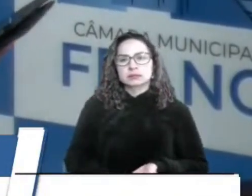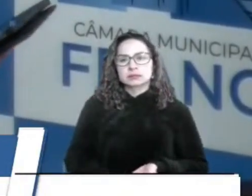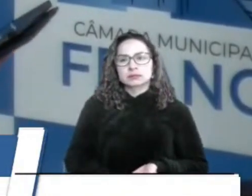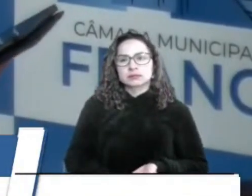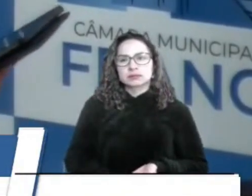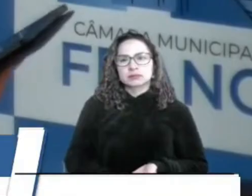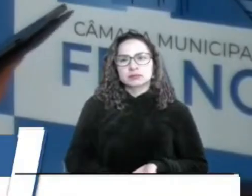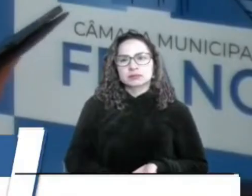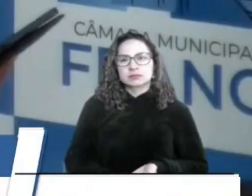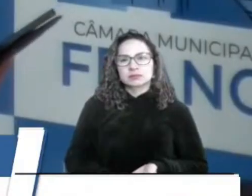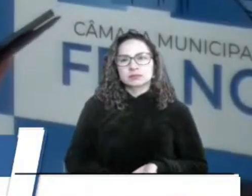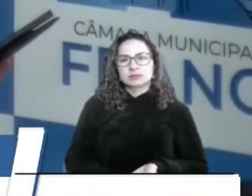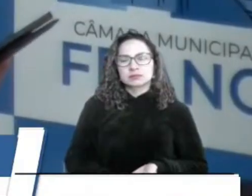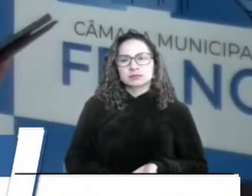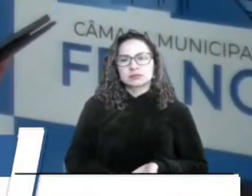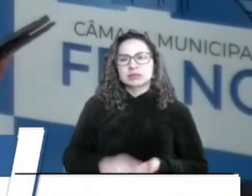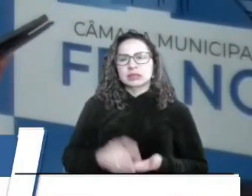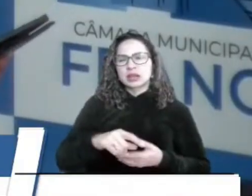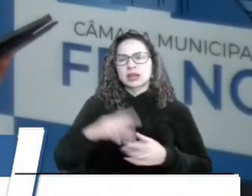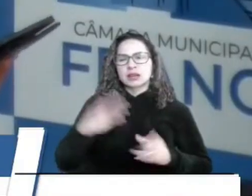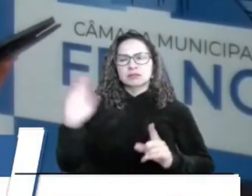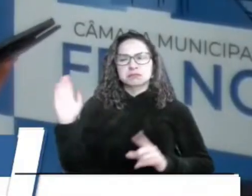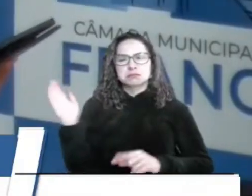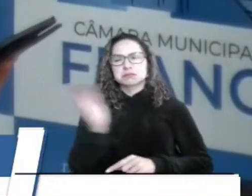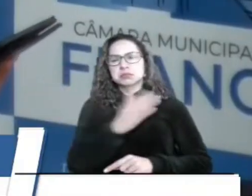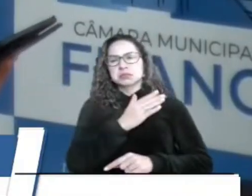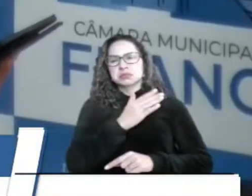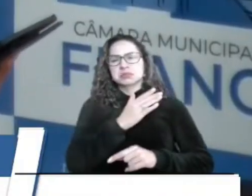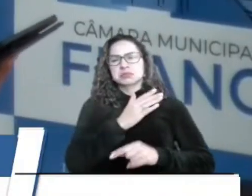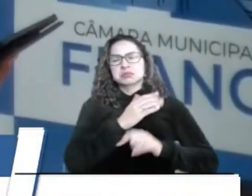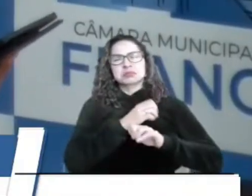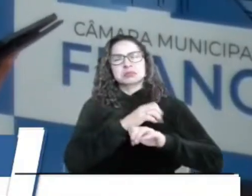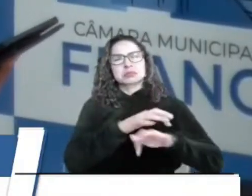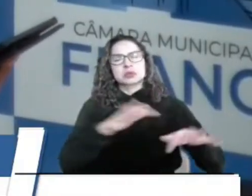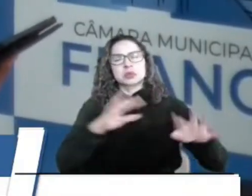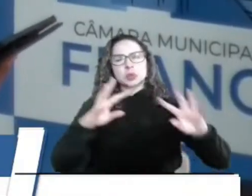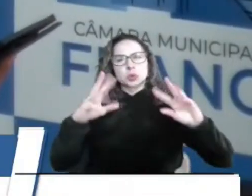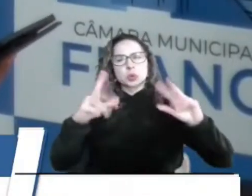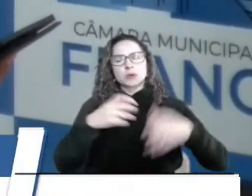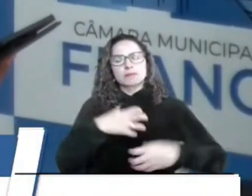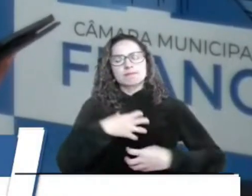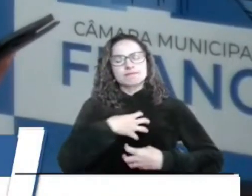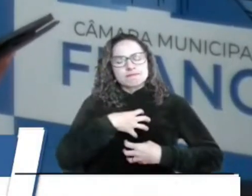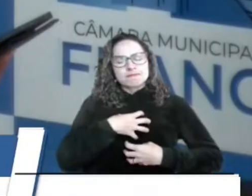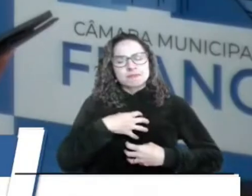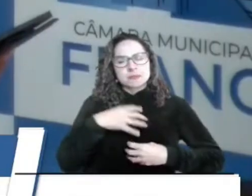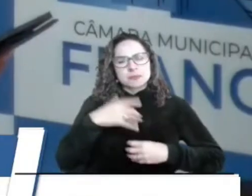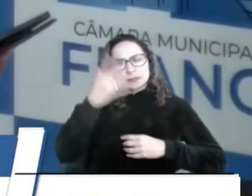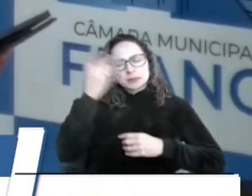Esse tapa ecoou entre todos os servidores.